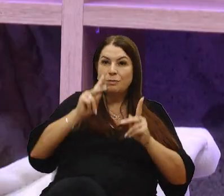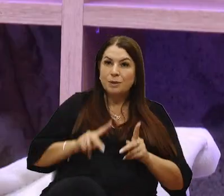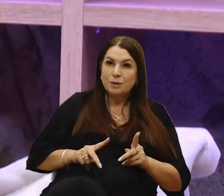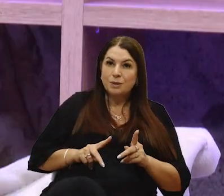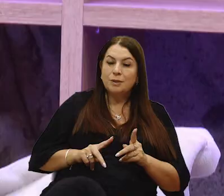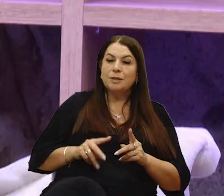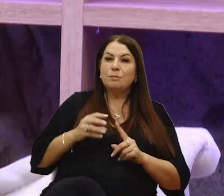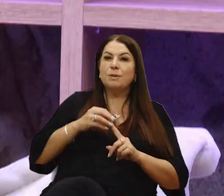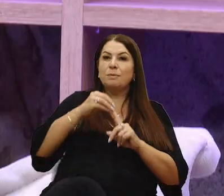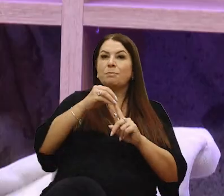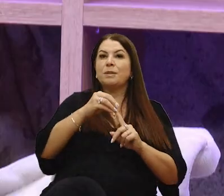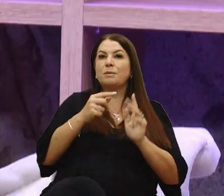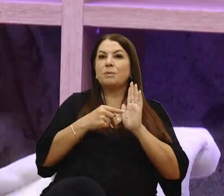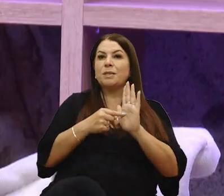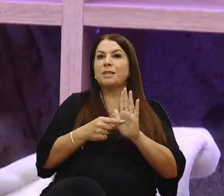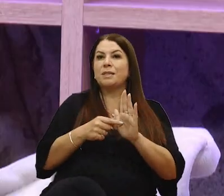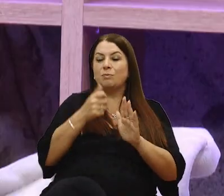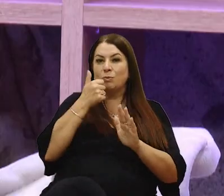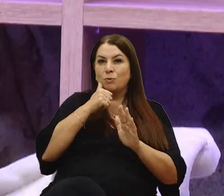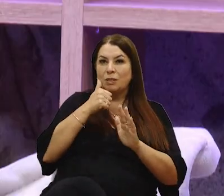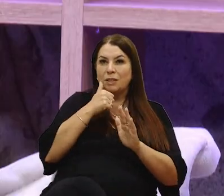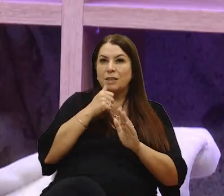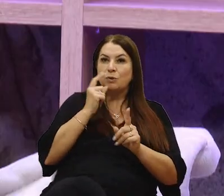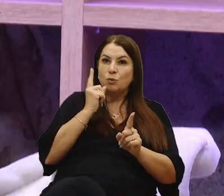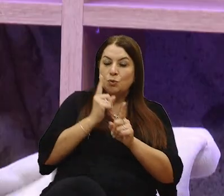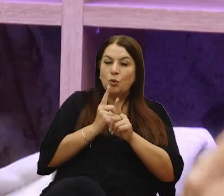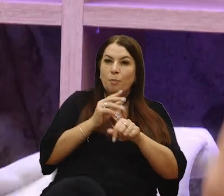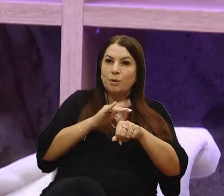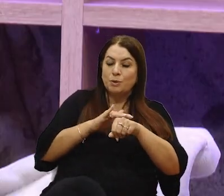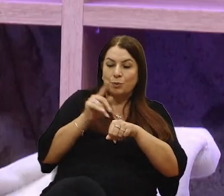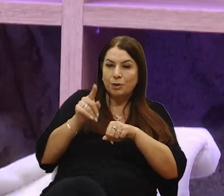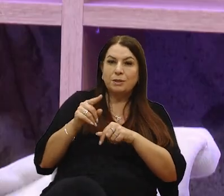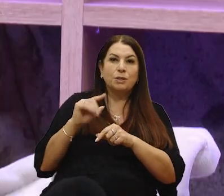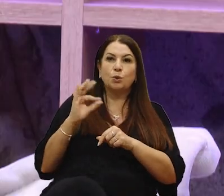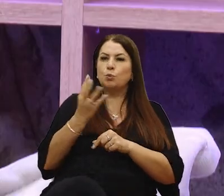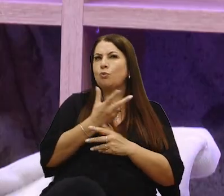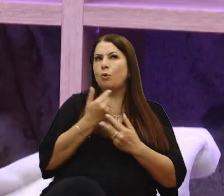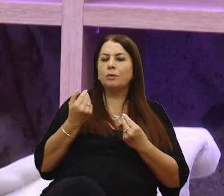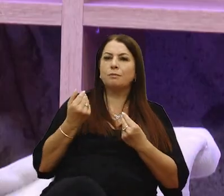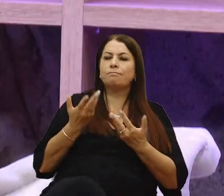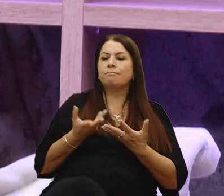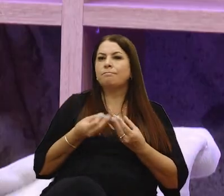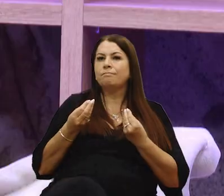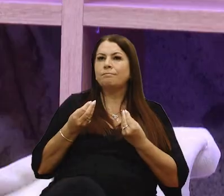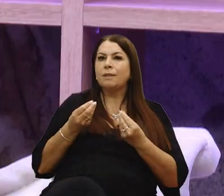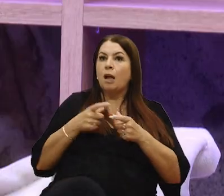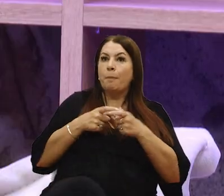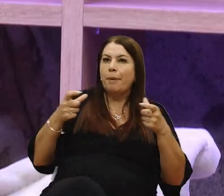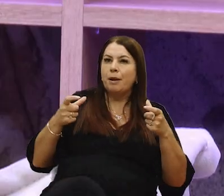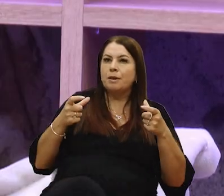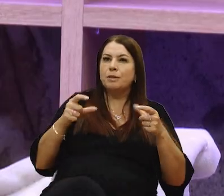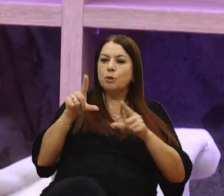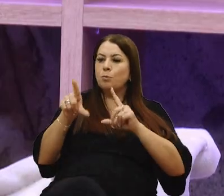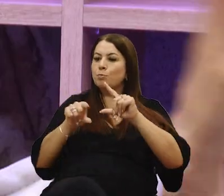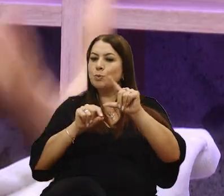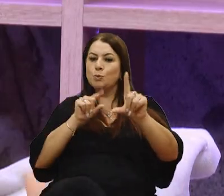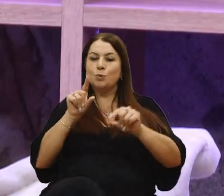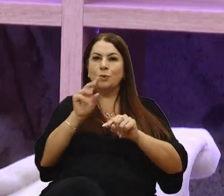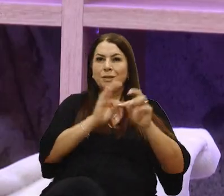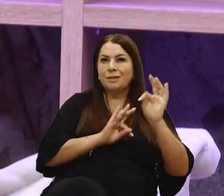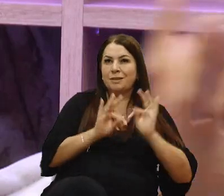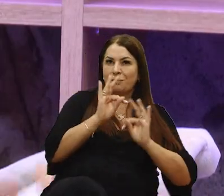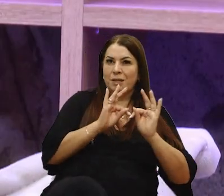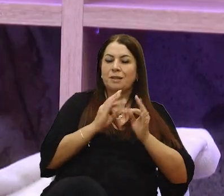Bruna, a conscientização das pessoas, e principalmente para trazer para as mulheres com diagnóstico de lipedema, toda essa